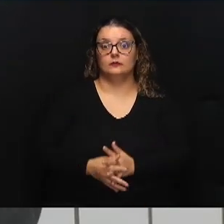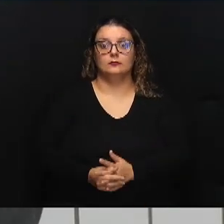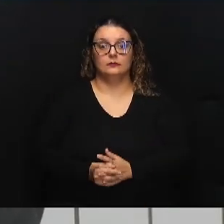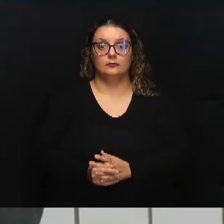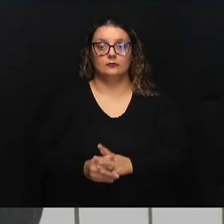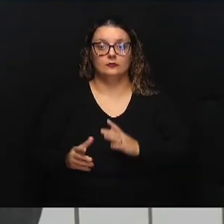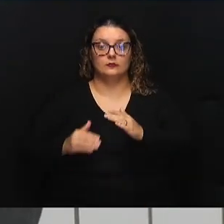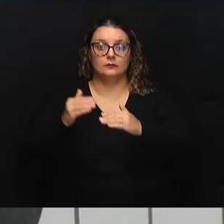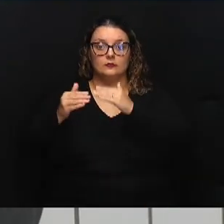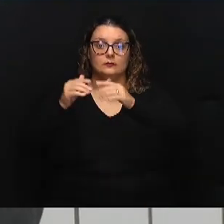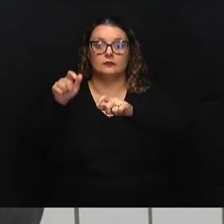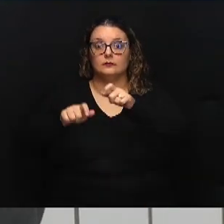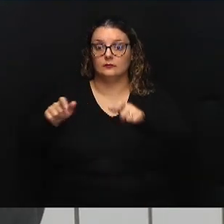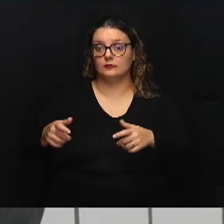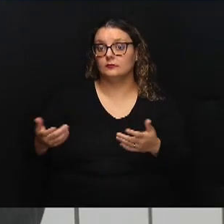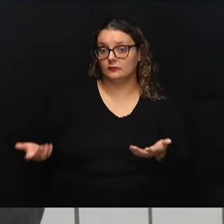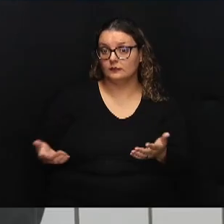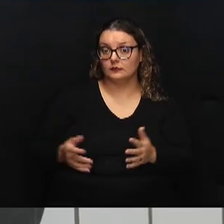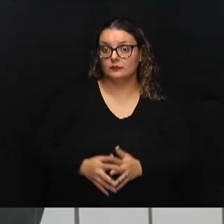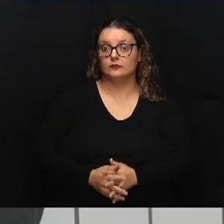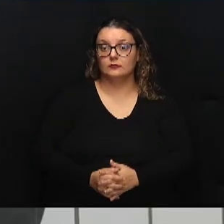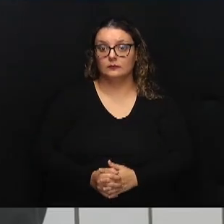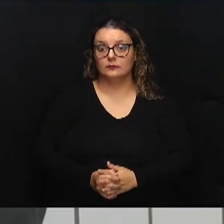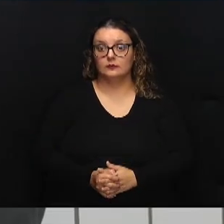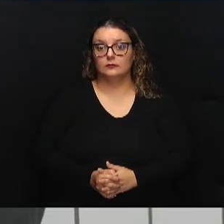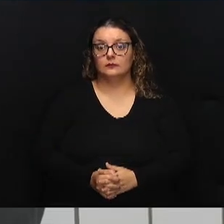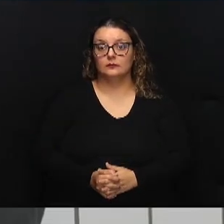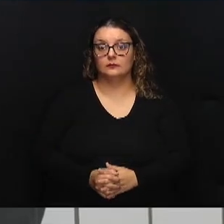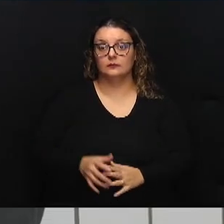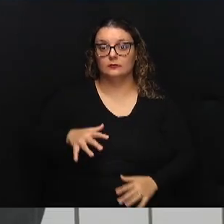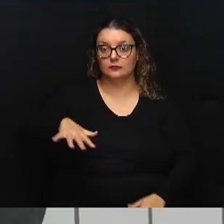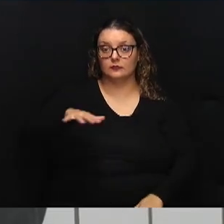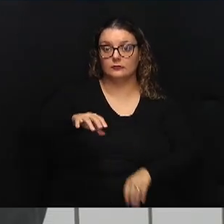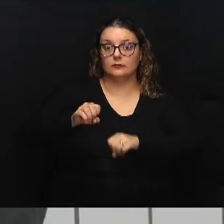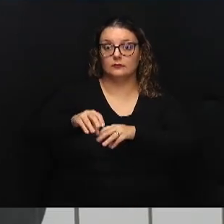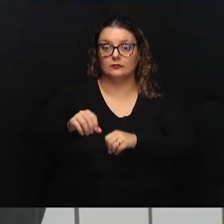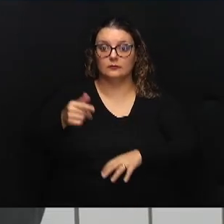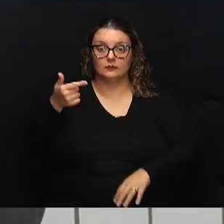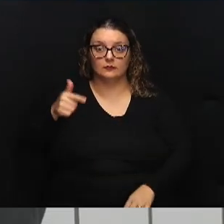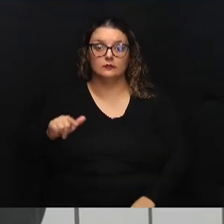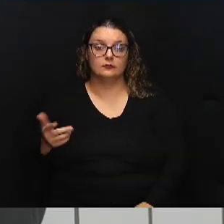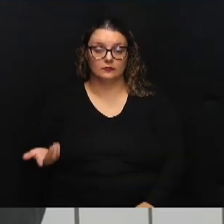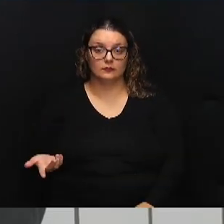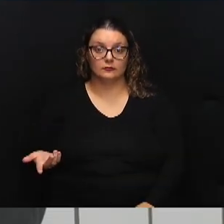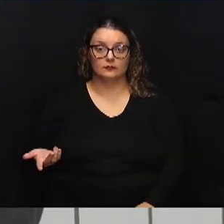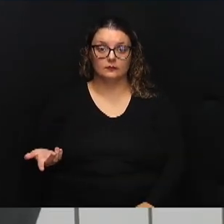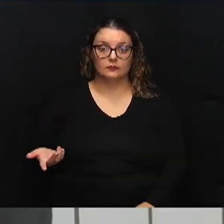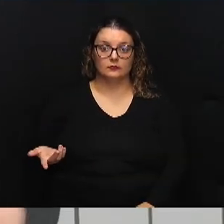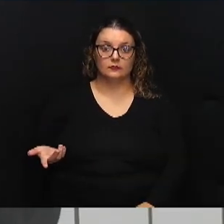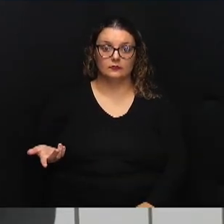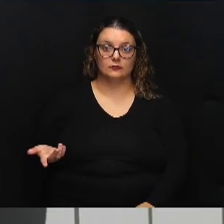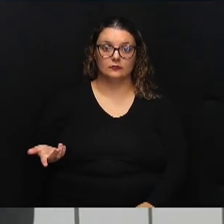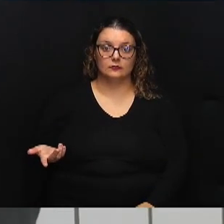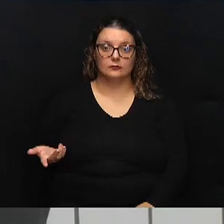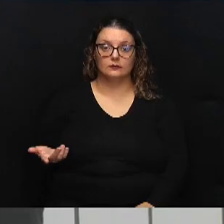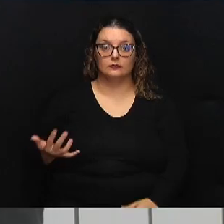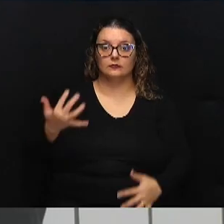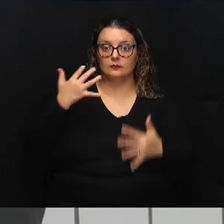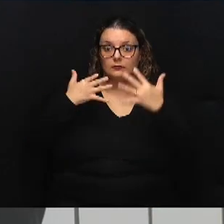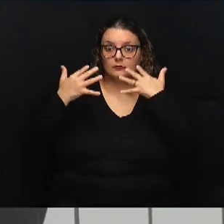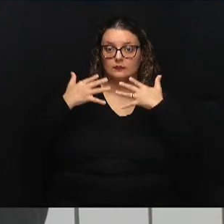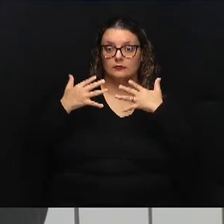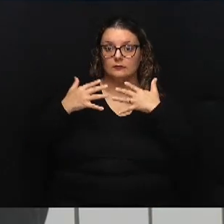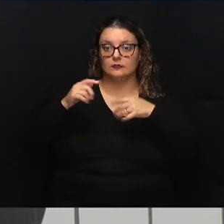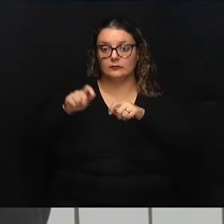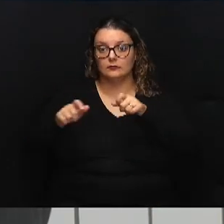desenvolver as pessoas, né? A parte de educação continuada, né? Atrair a pessoa